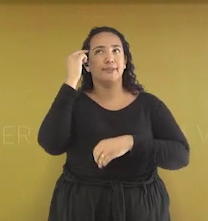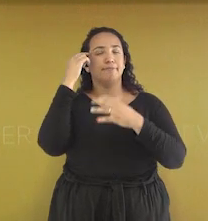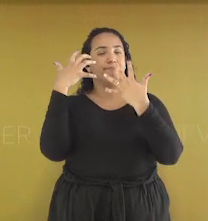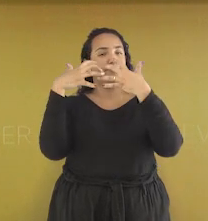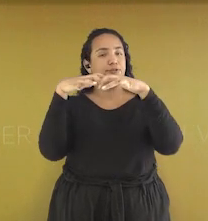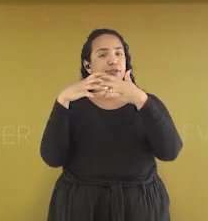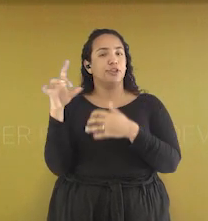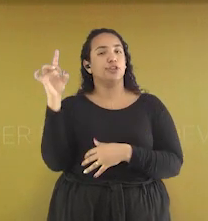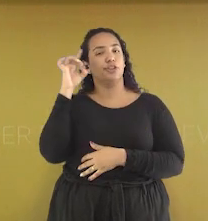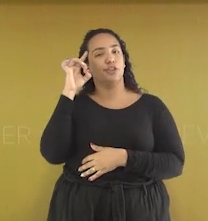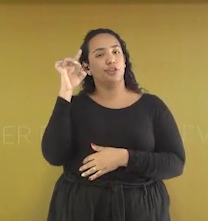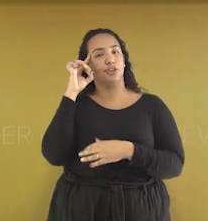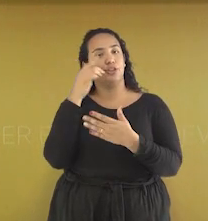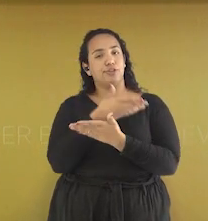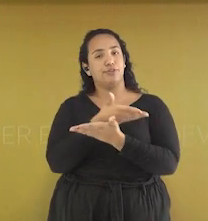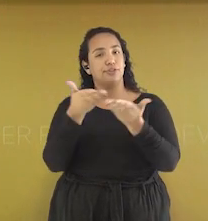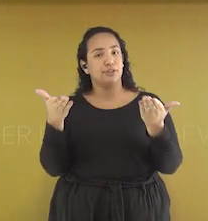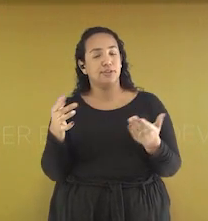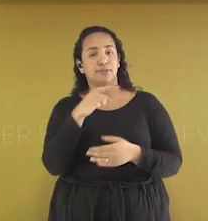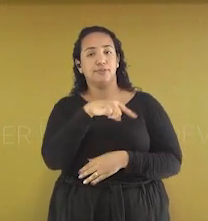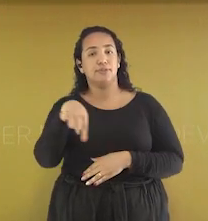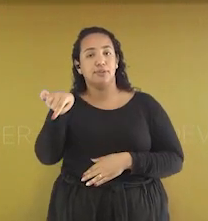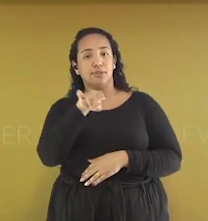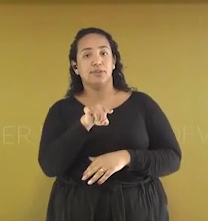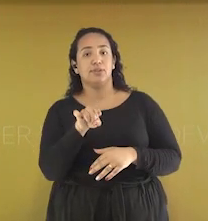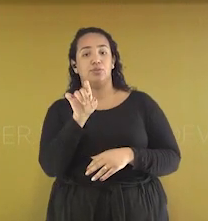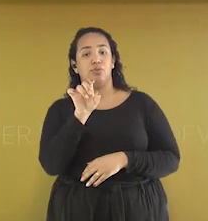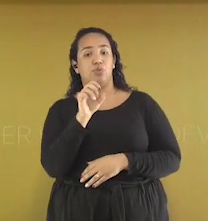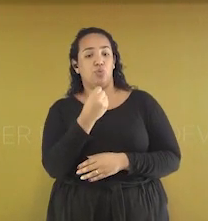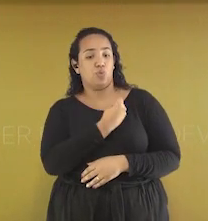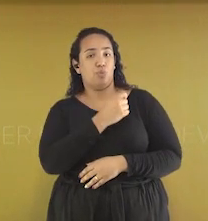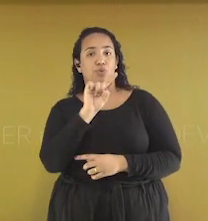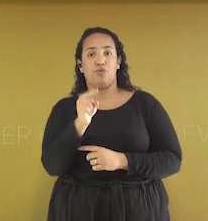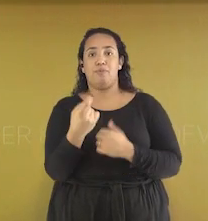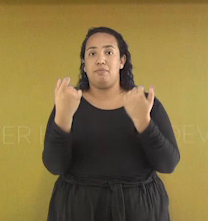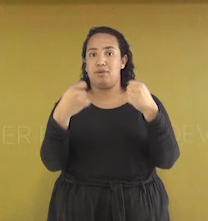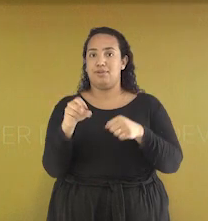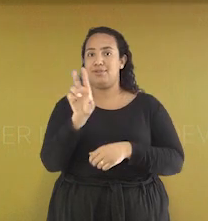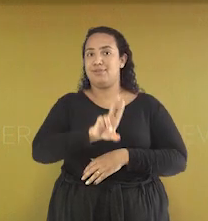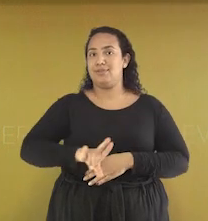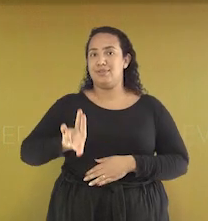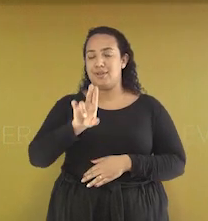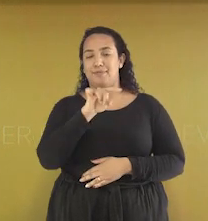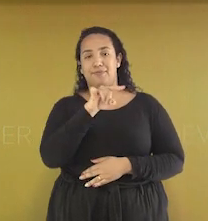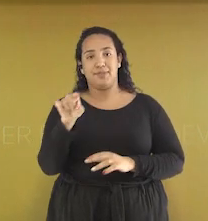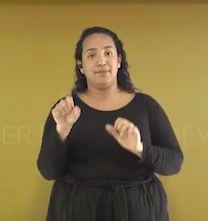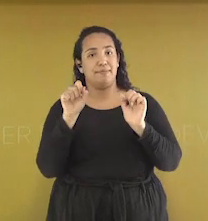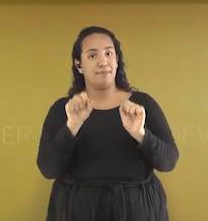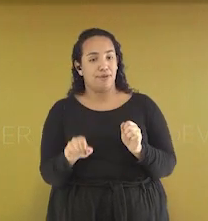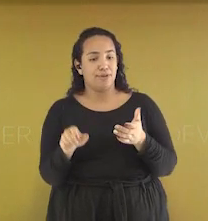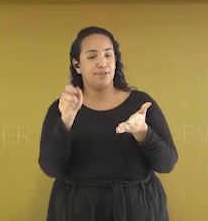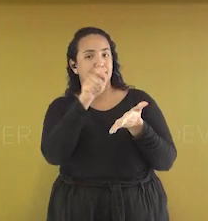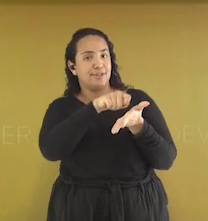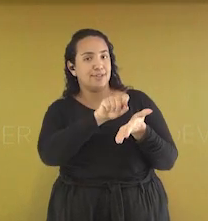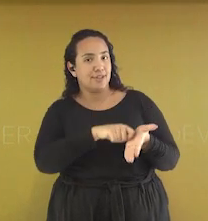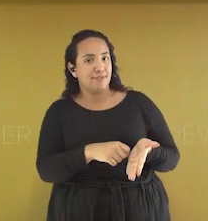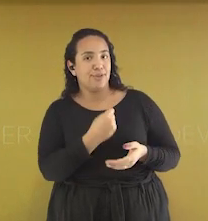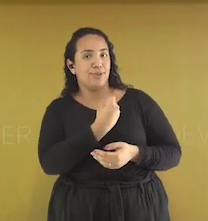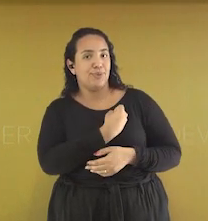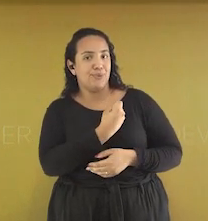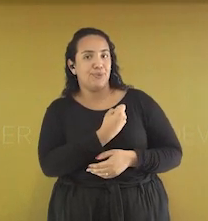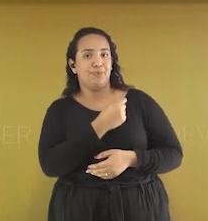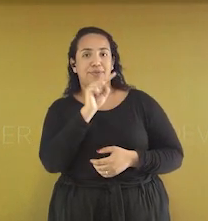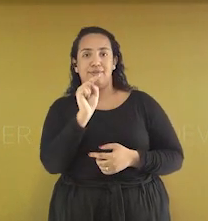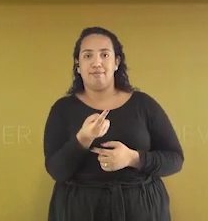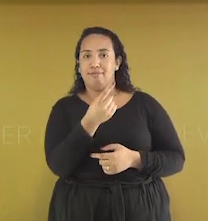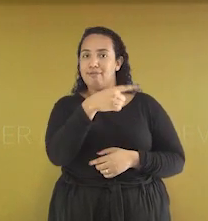as situações do seu dia a dia em que você precisa utilizar os números decimais. Leia e escreva os números decimais